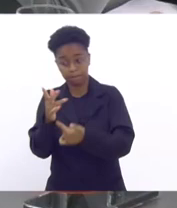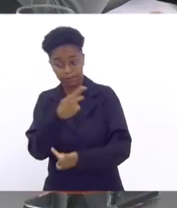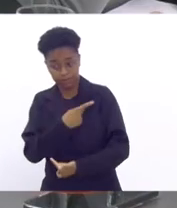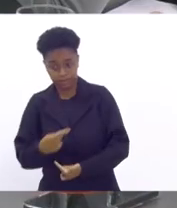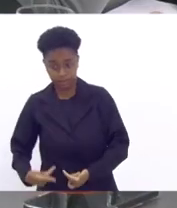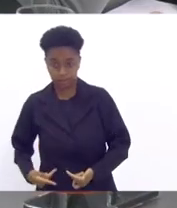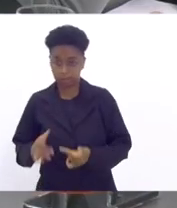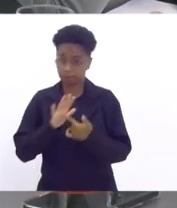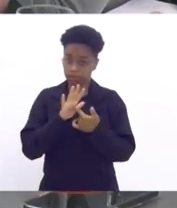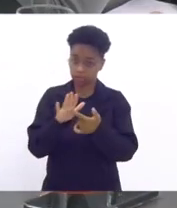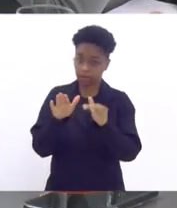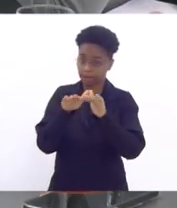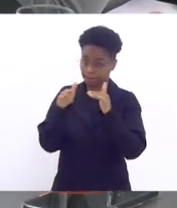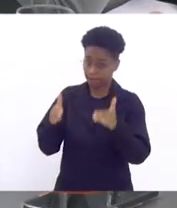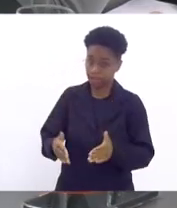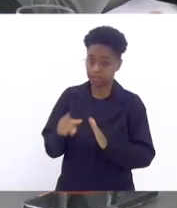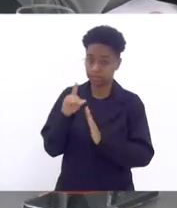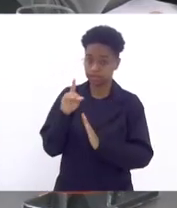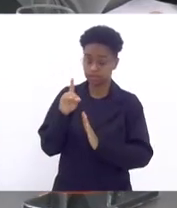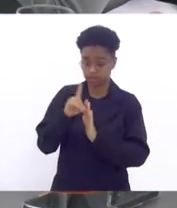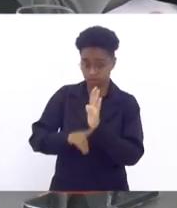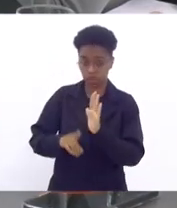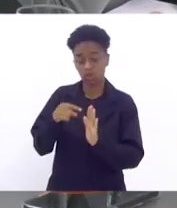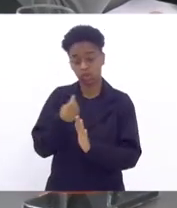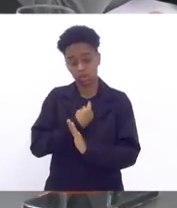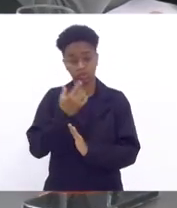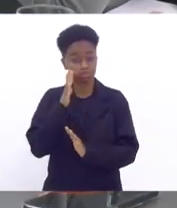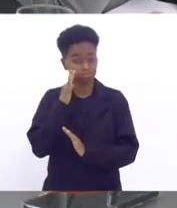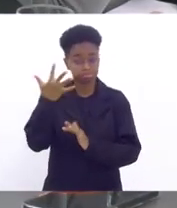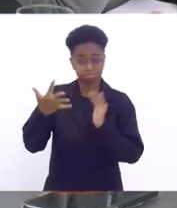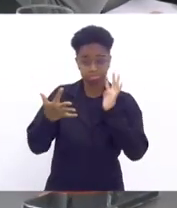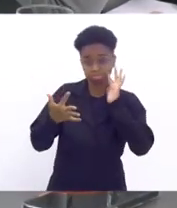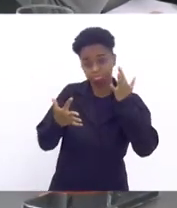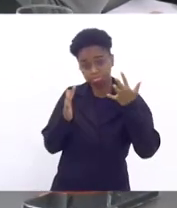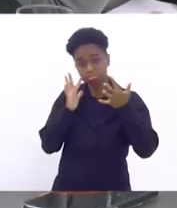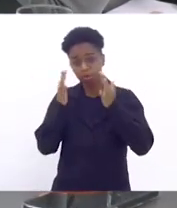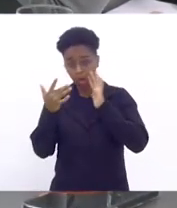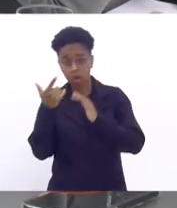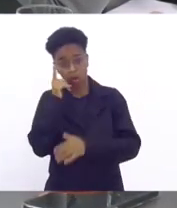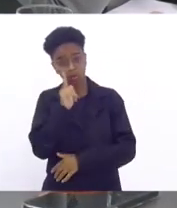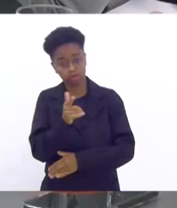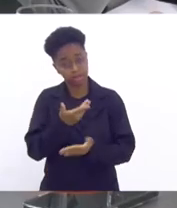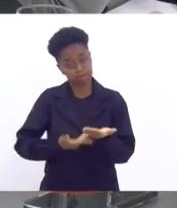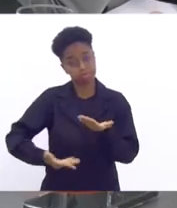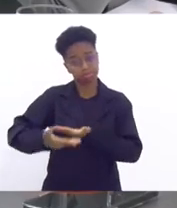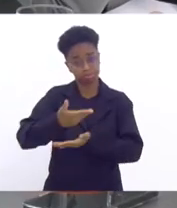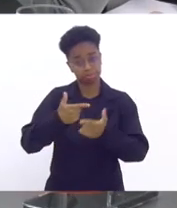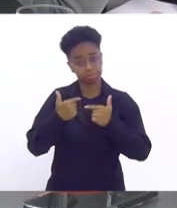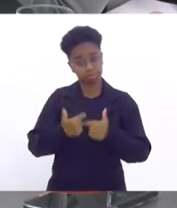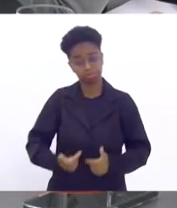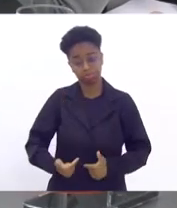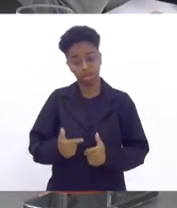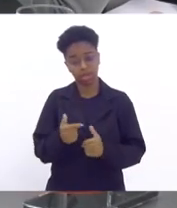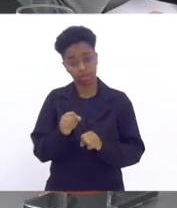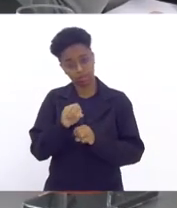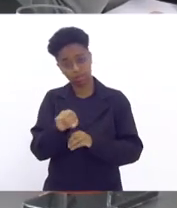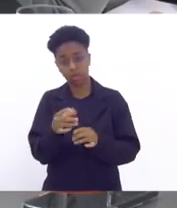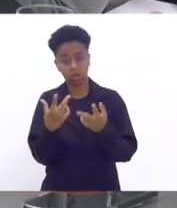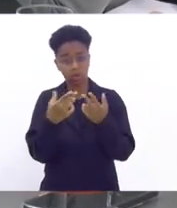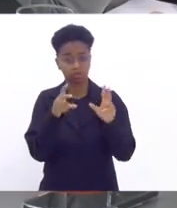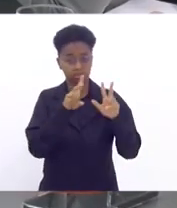próprio plenário tem mas que surgem no dia a dia a gente tá conseguindo resolver de forma cordial aqui Como resolvemos a questão da